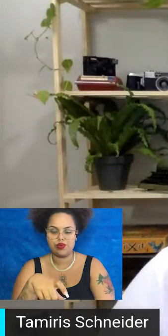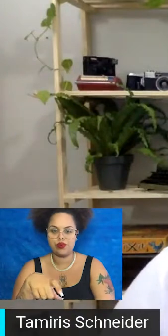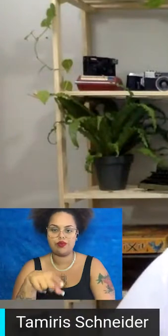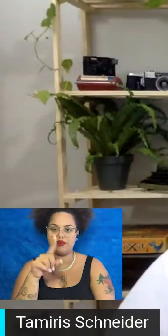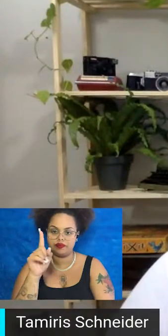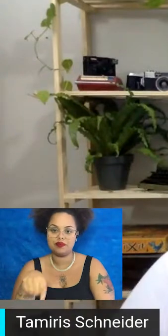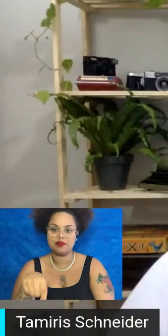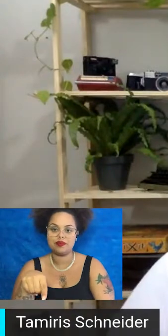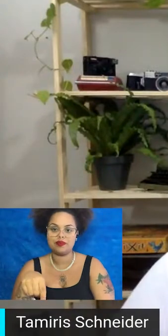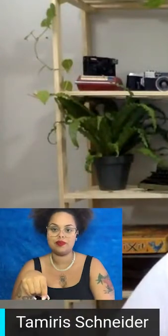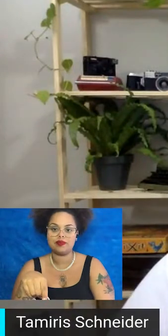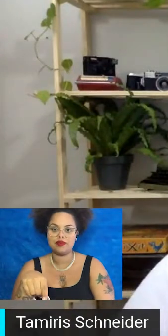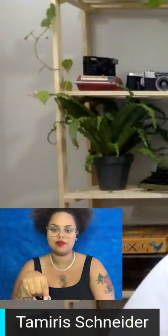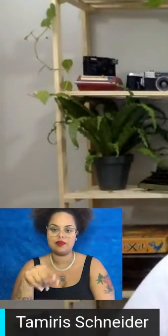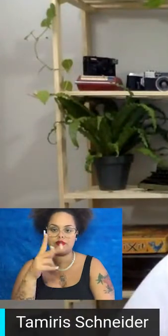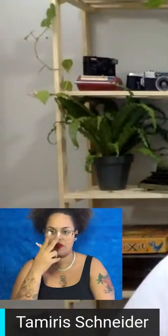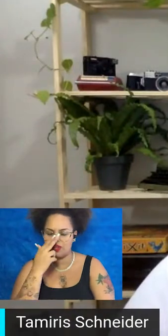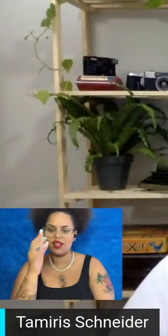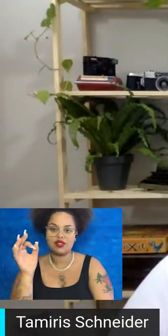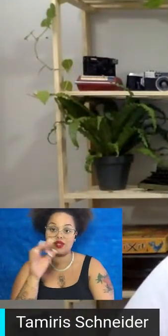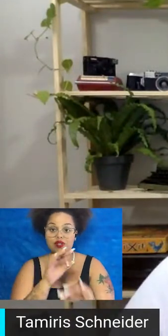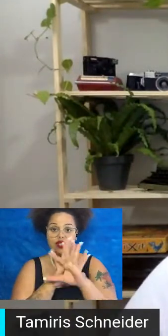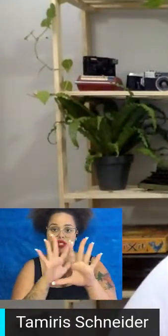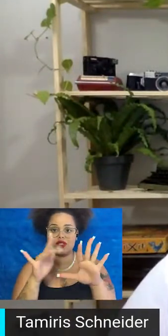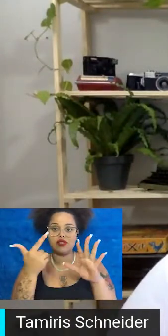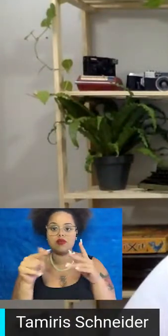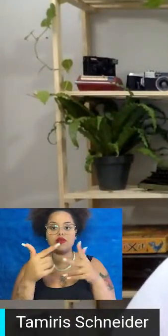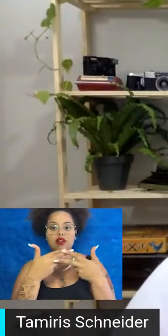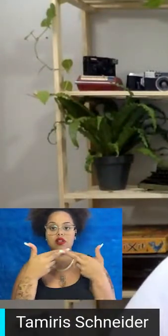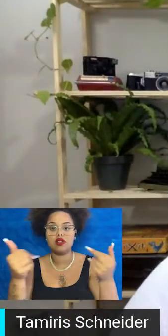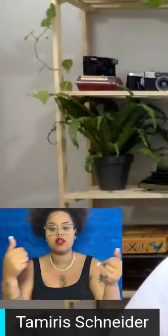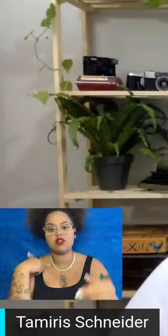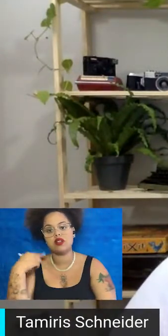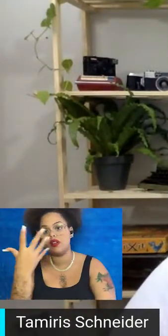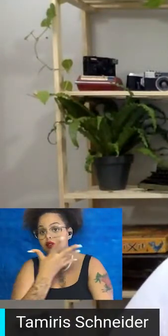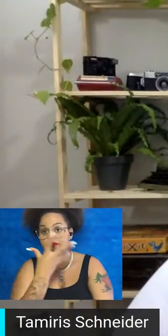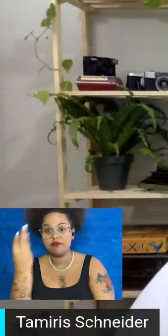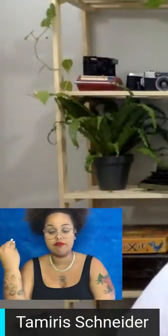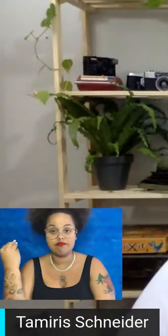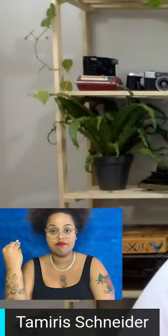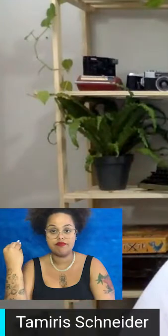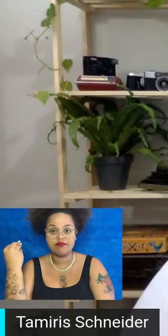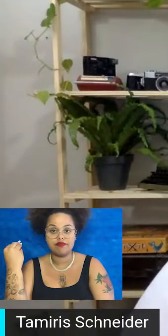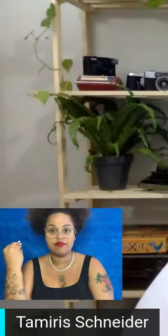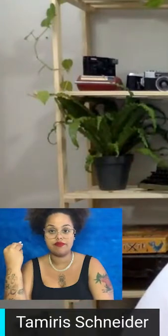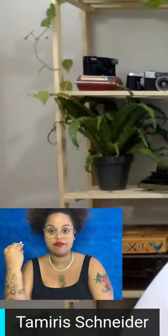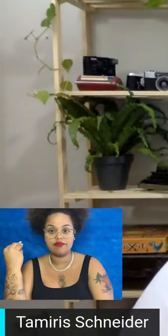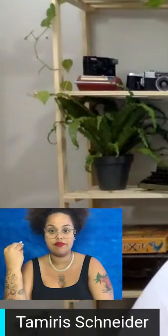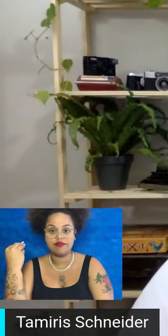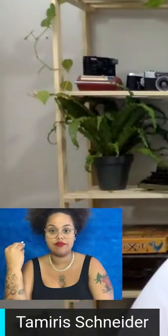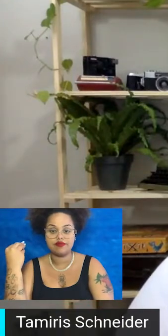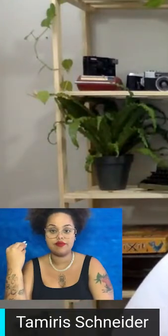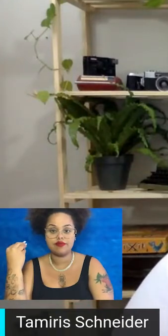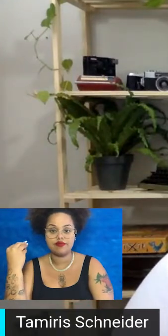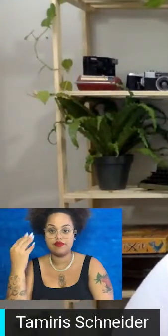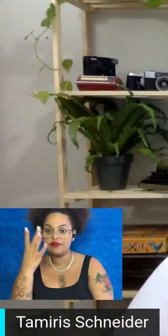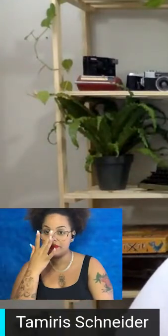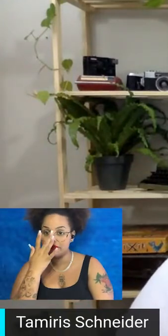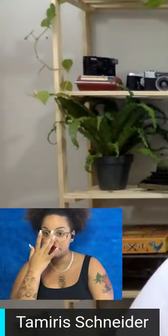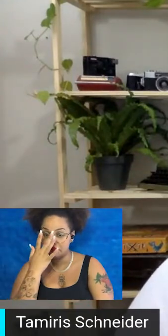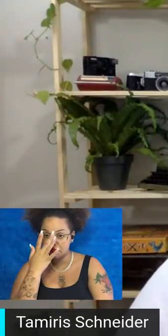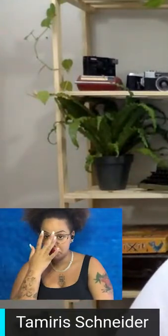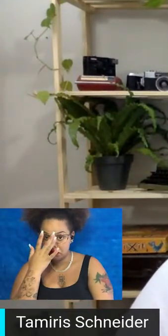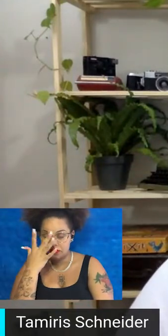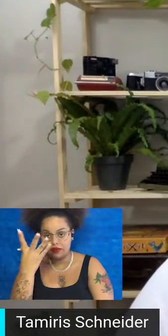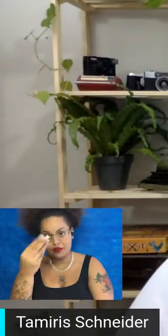Então é isso. Eu acho que é isso. Mais alguma coisa que eu esqueci? Que talvez na minha correria eu esqueci? Gente,